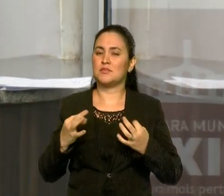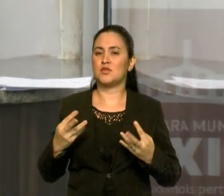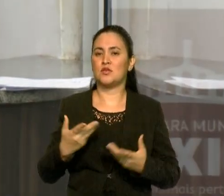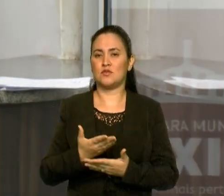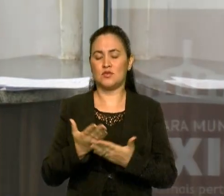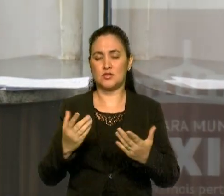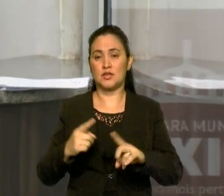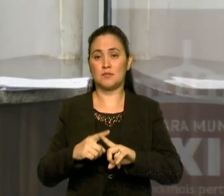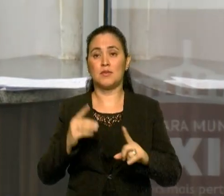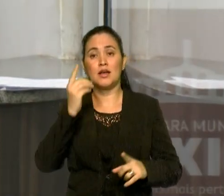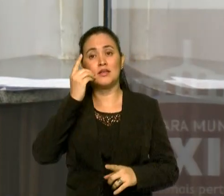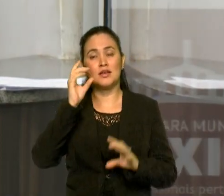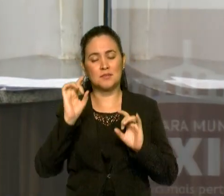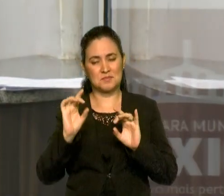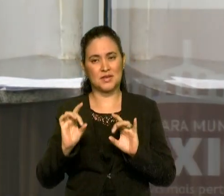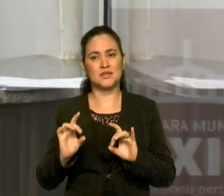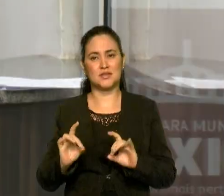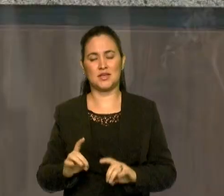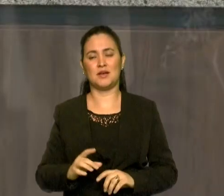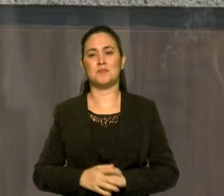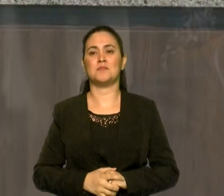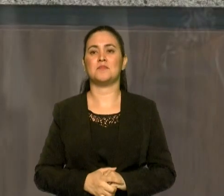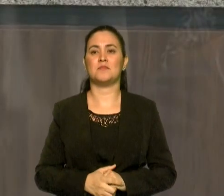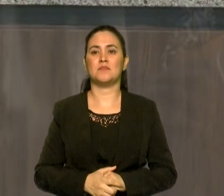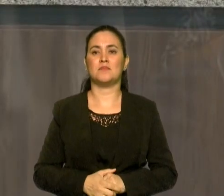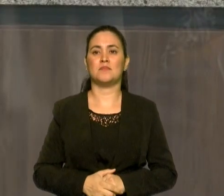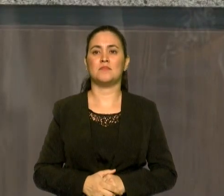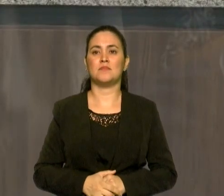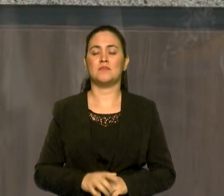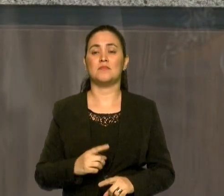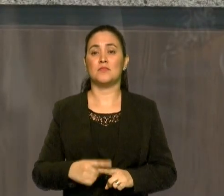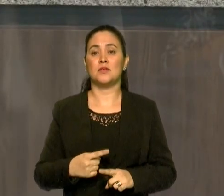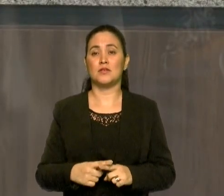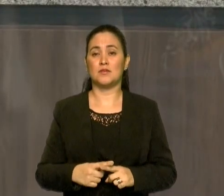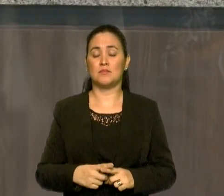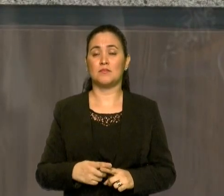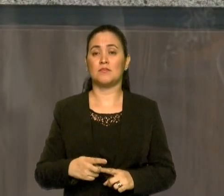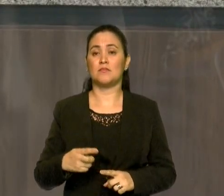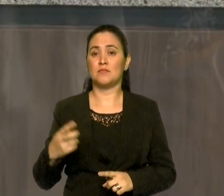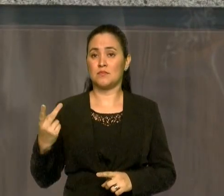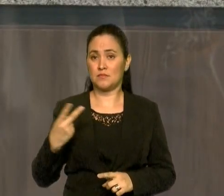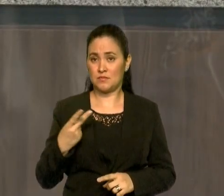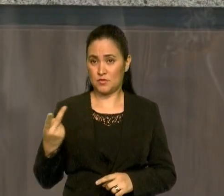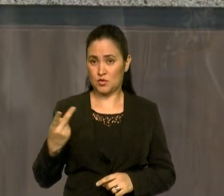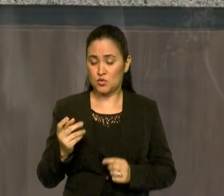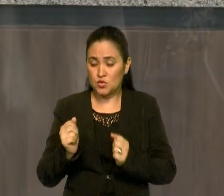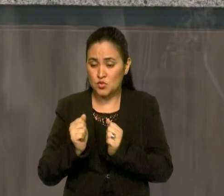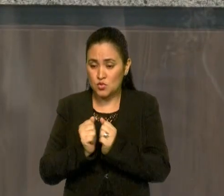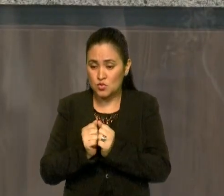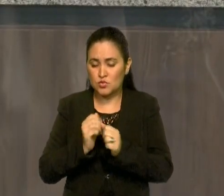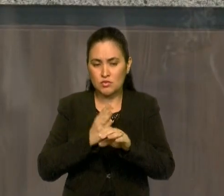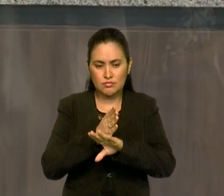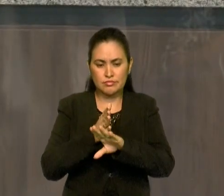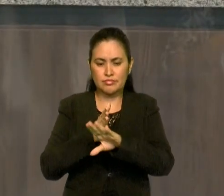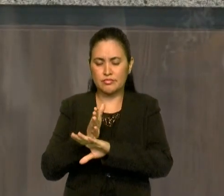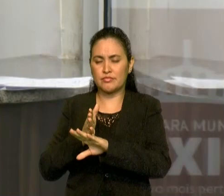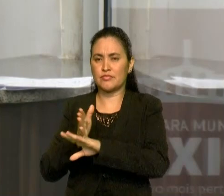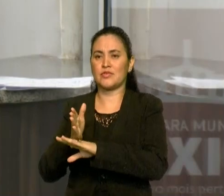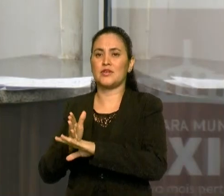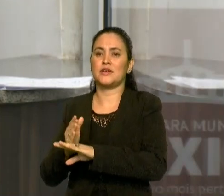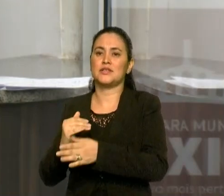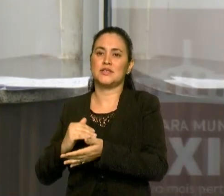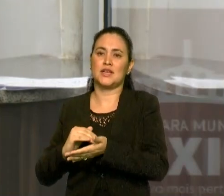como especial, porque geralmente era nós duas é que andamos juntas nas secretarias